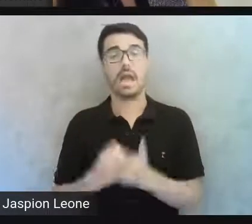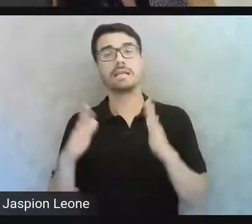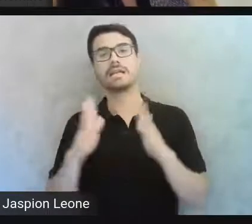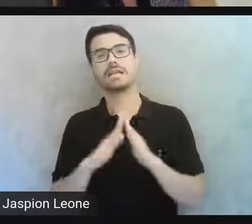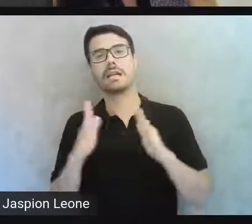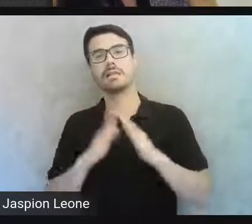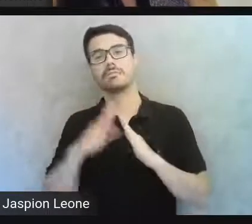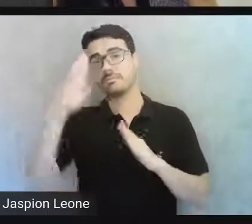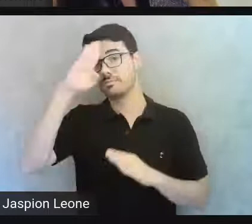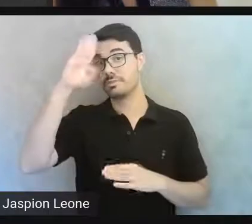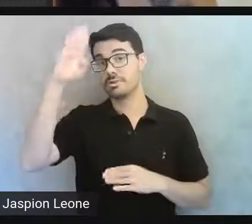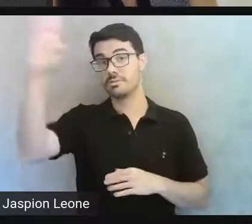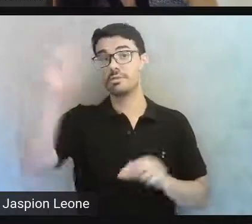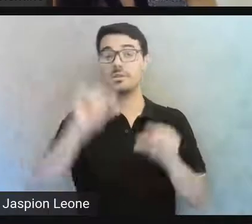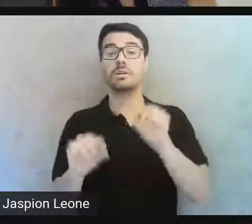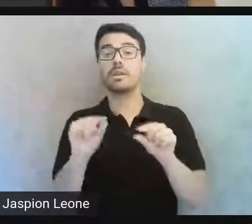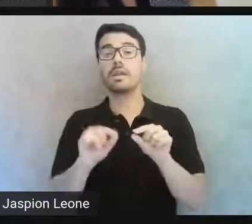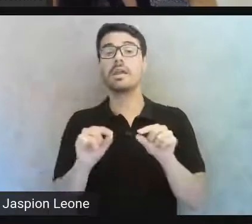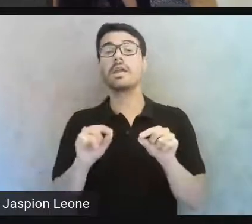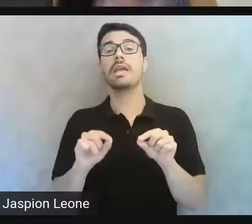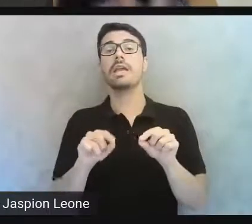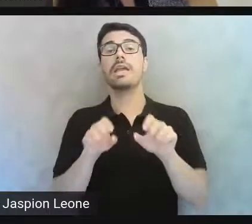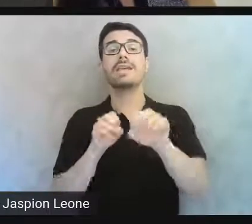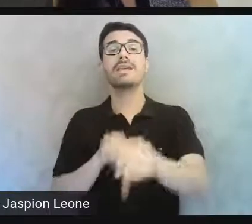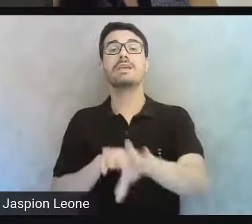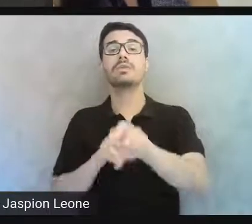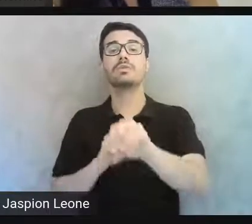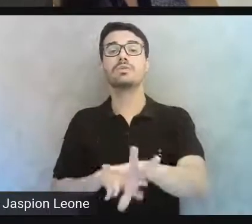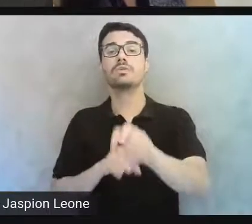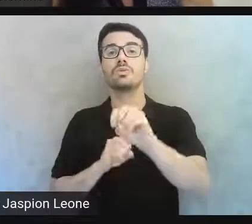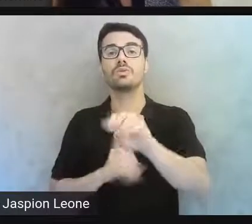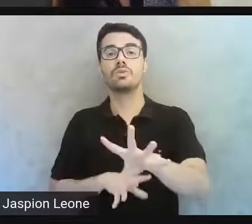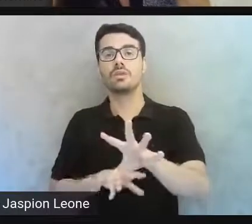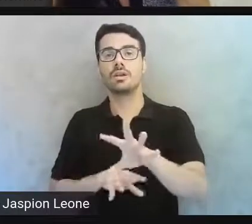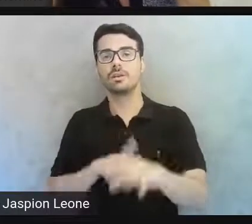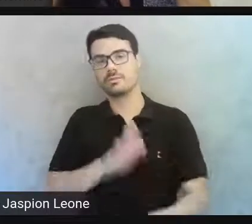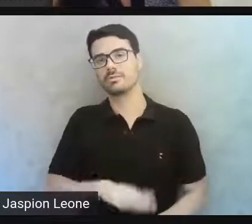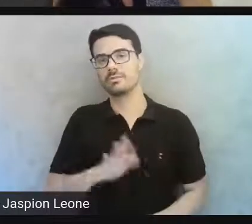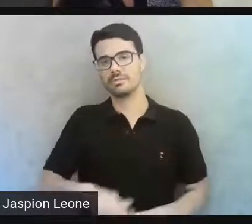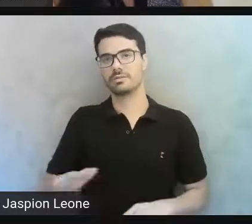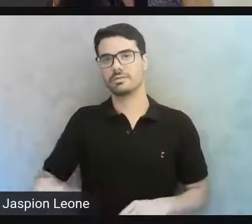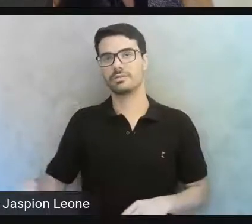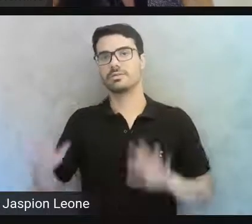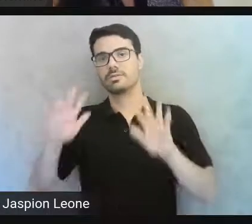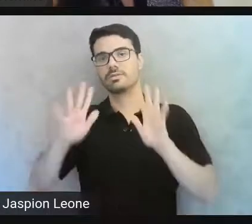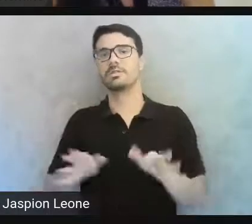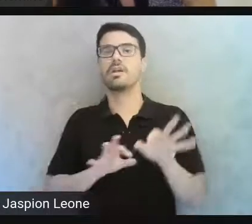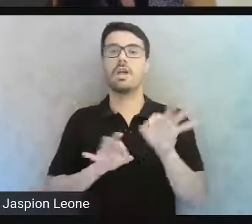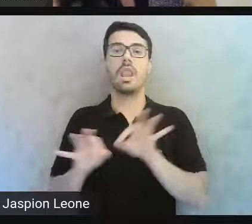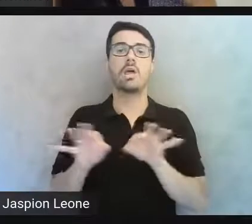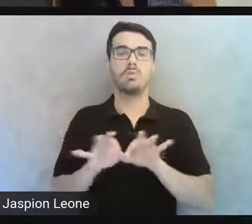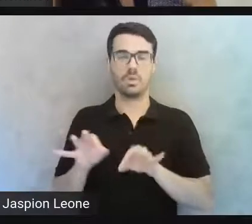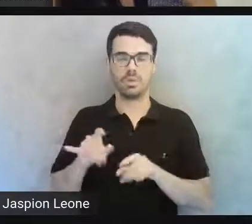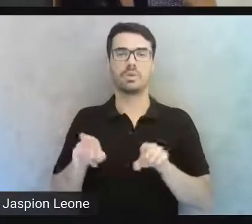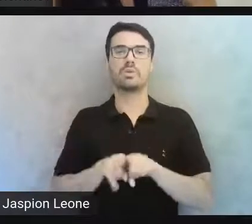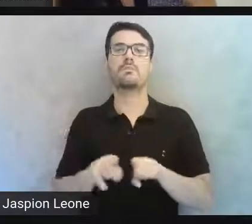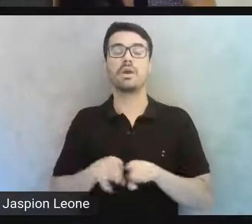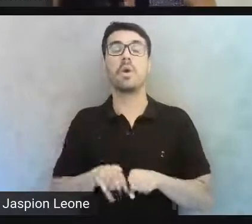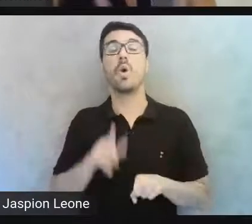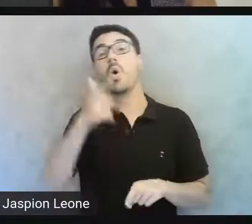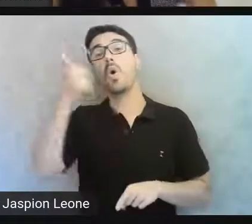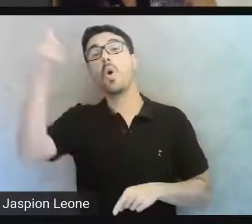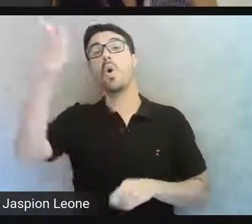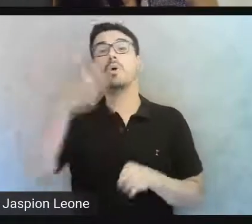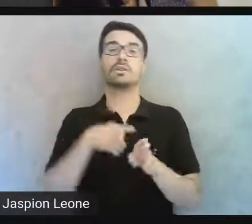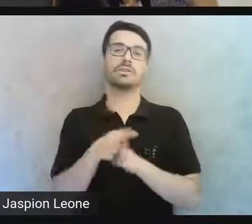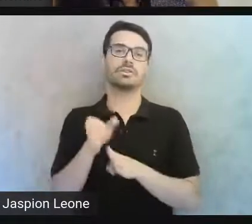a de educação para crianças, né, Adriana, que você participou também da elaboração, então material muito bom. E outra dica, gente, é